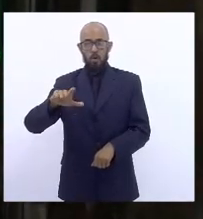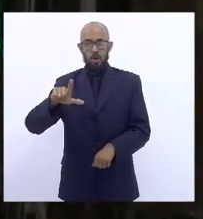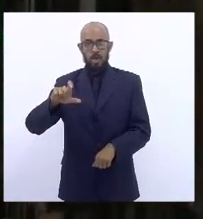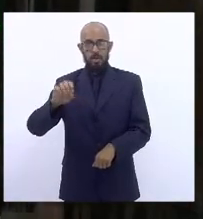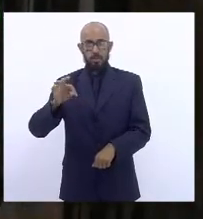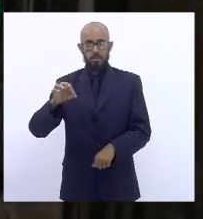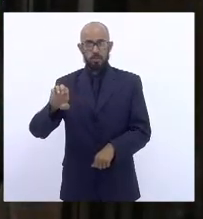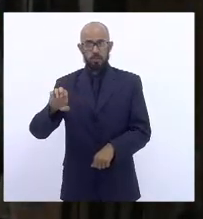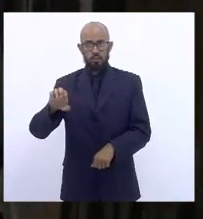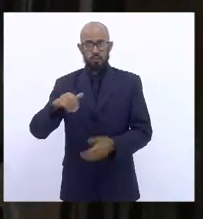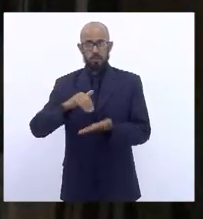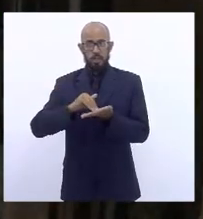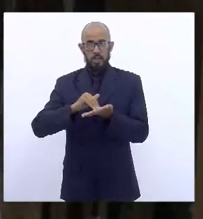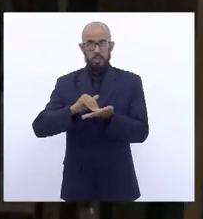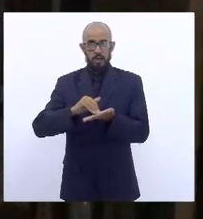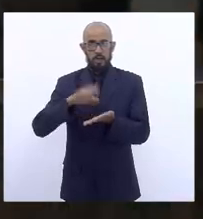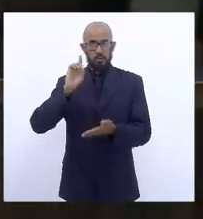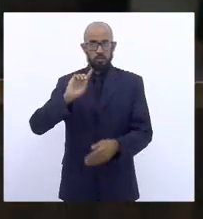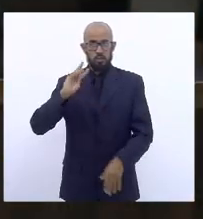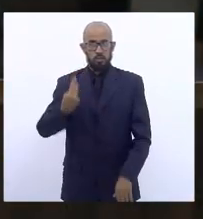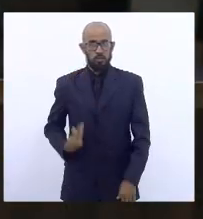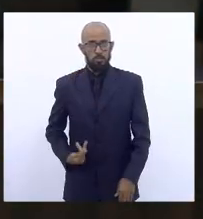de Direitos Humanos de Niterói.